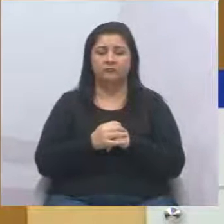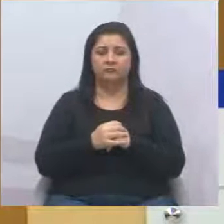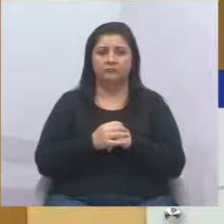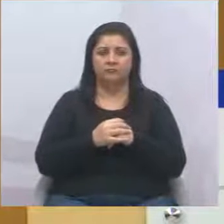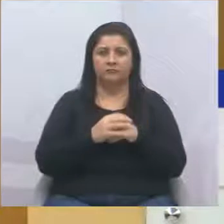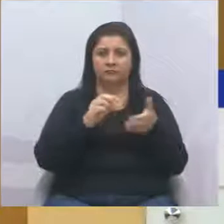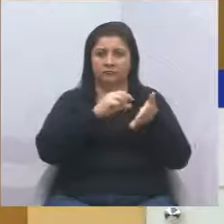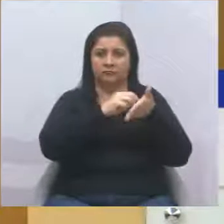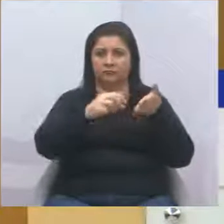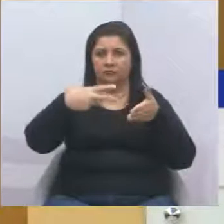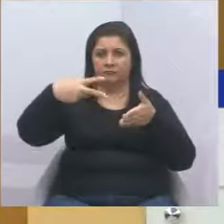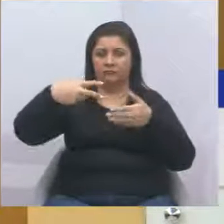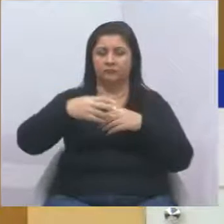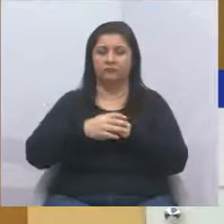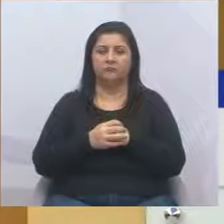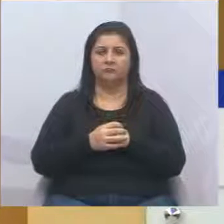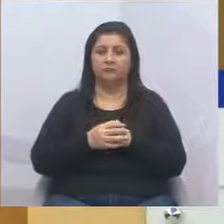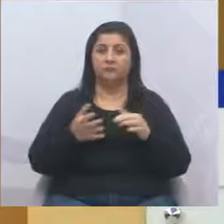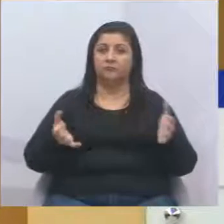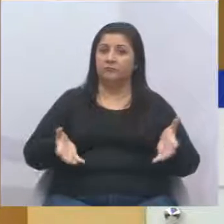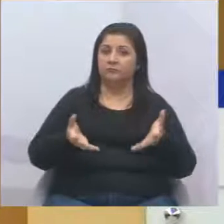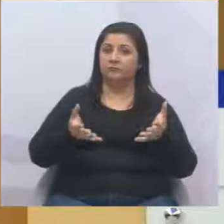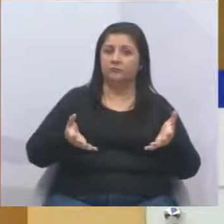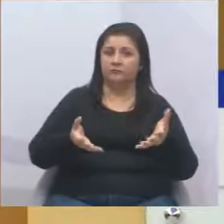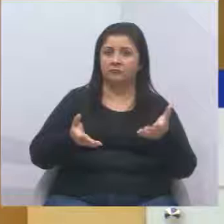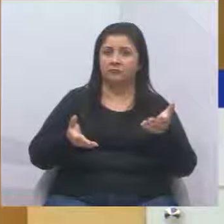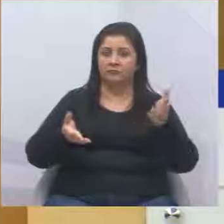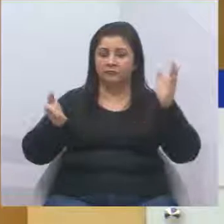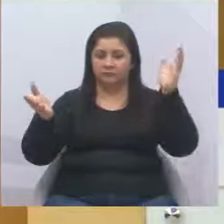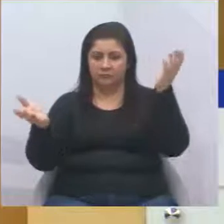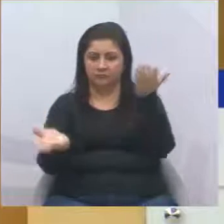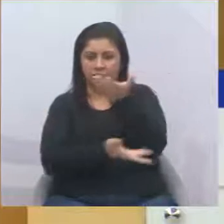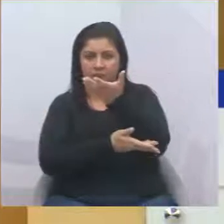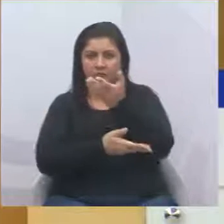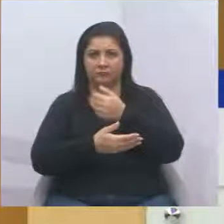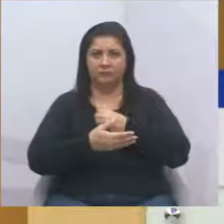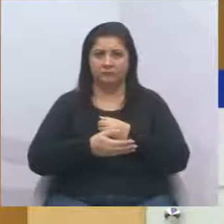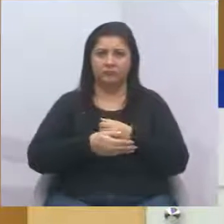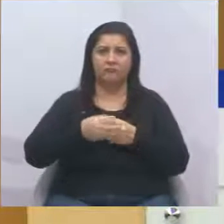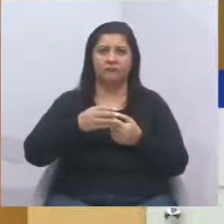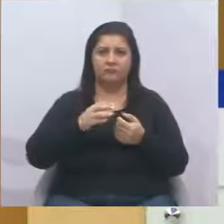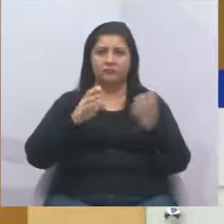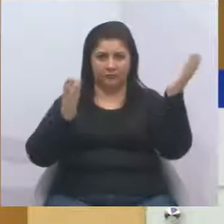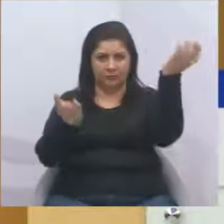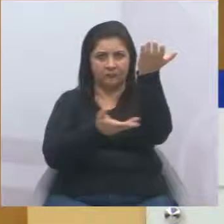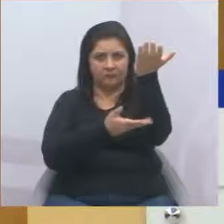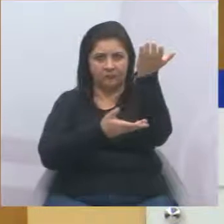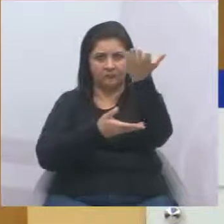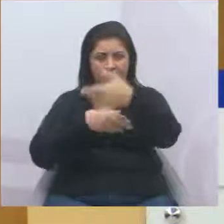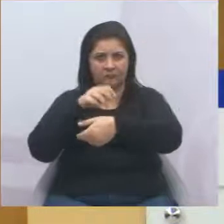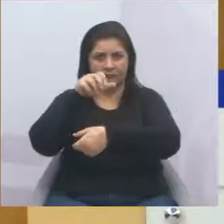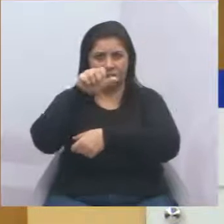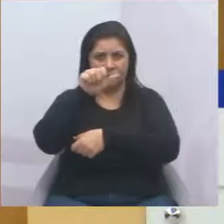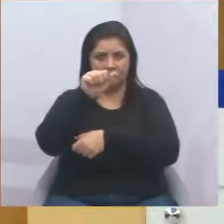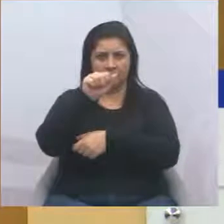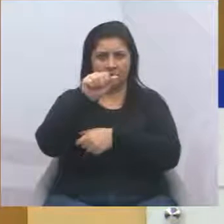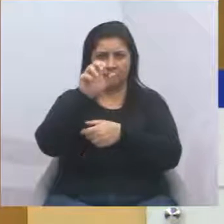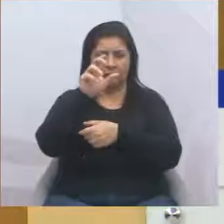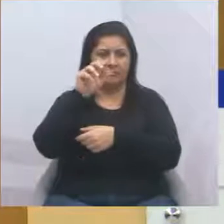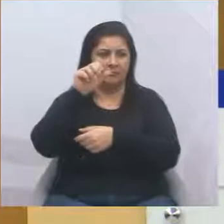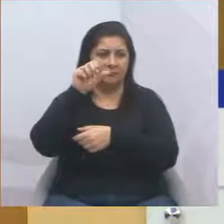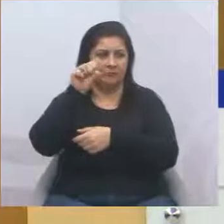Parágrafo 2º. Será incentivada a retirada da espécie Patódia campanulata nas